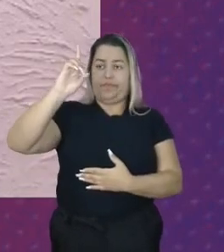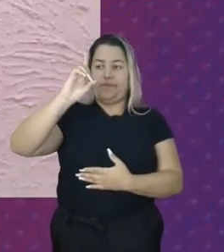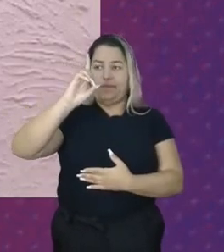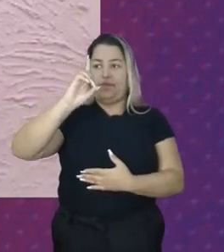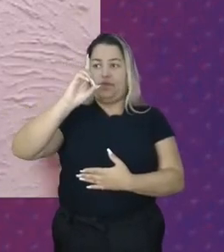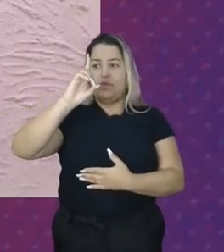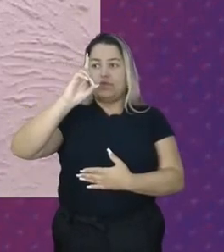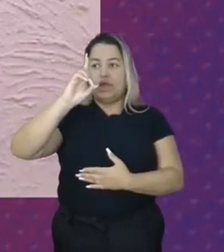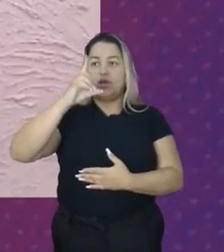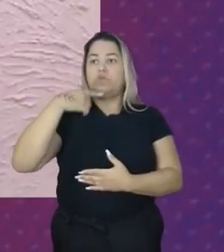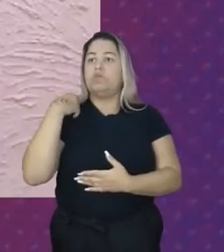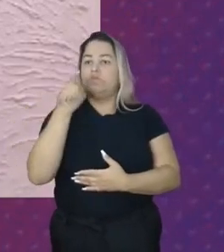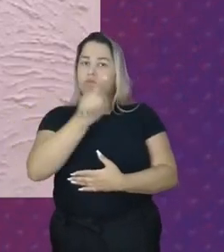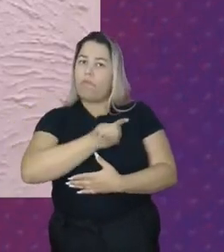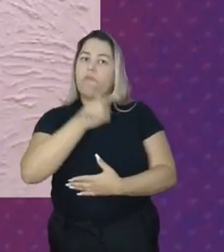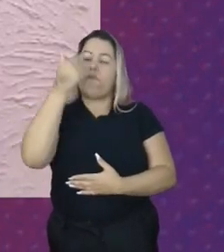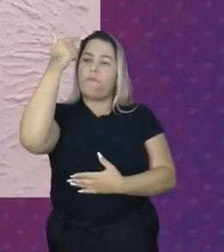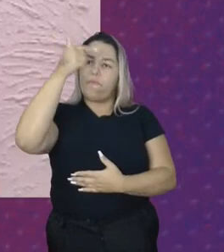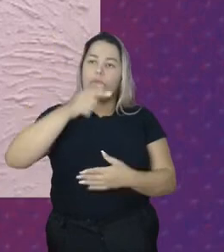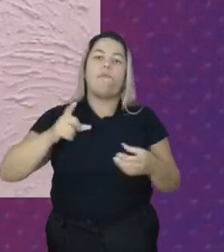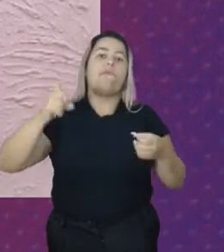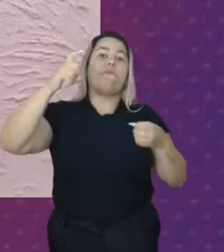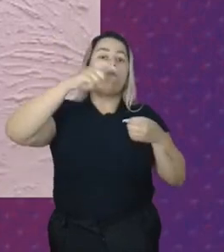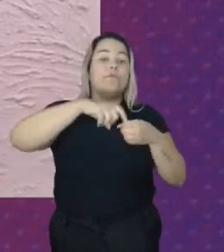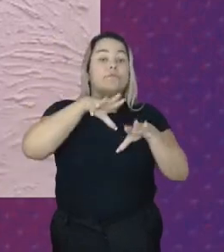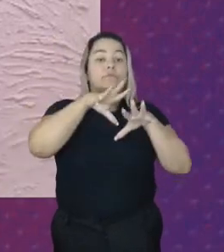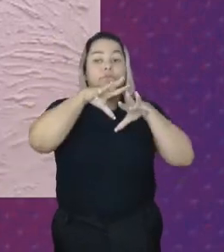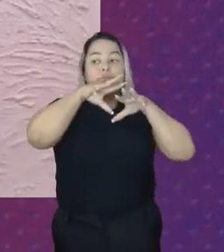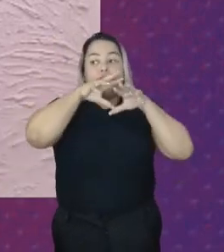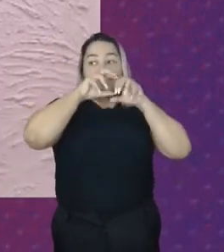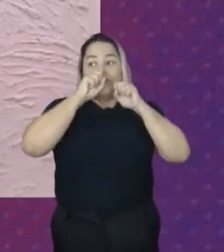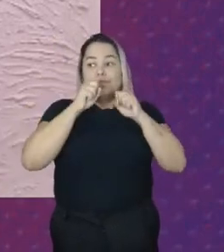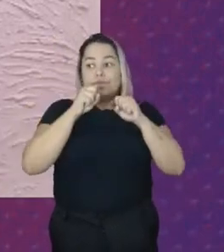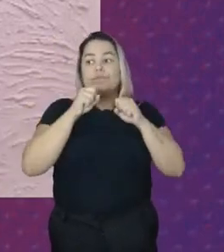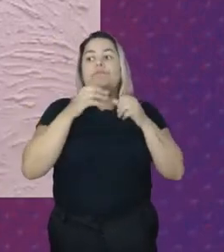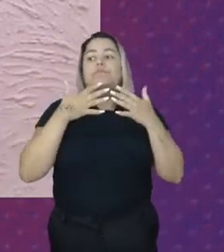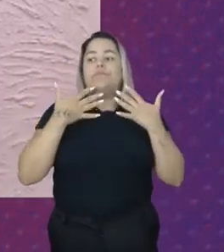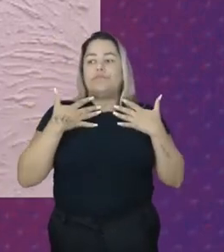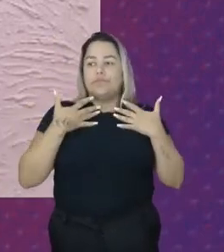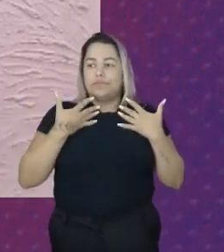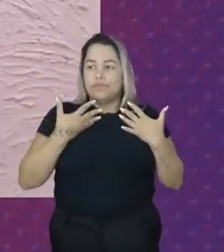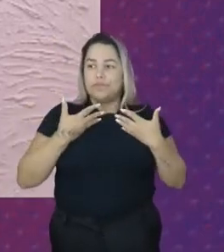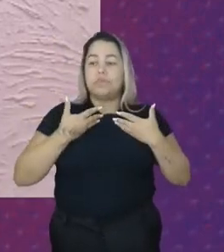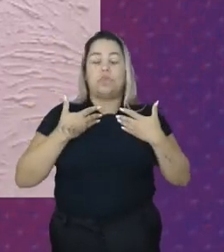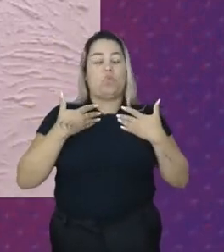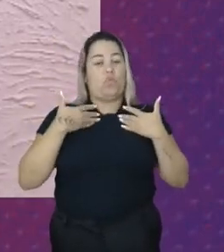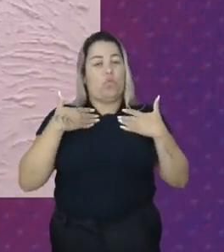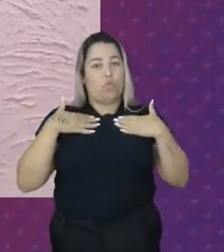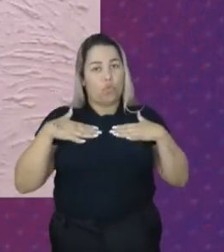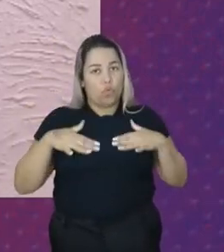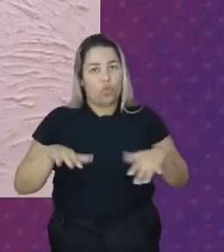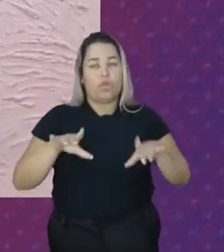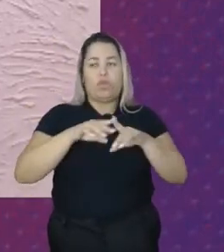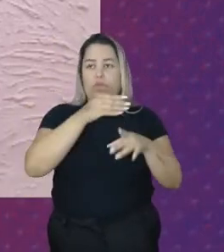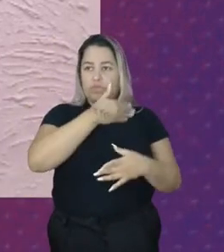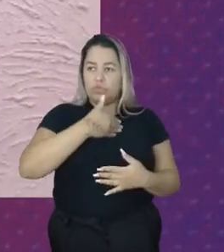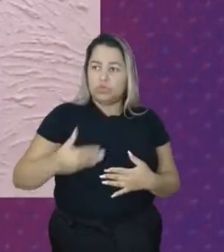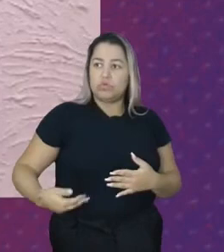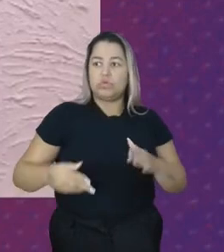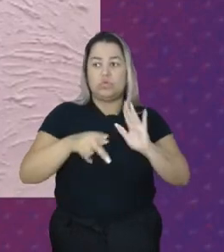nós estamos conseguindo voltar, né, a respirar com esse novo governo, que é um governo do povo e para o